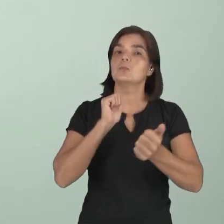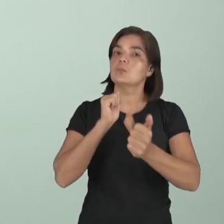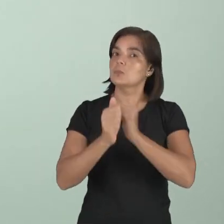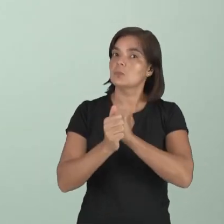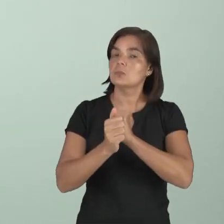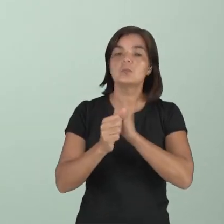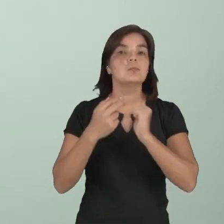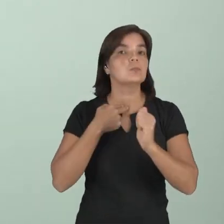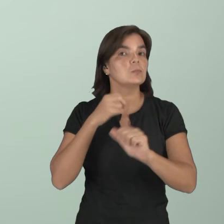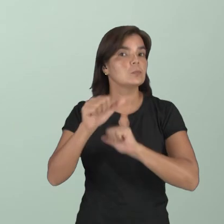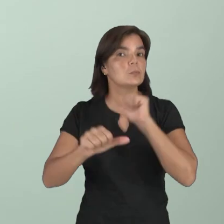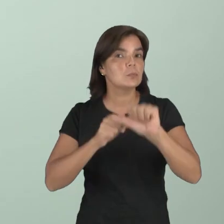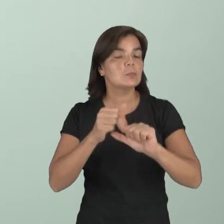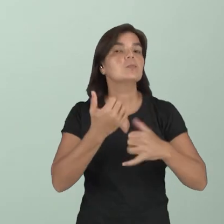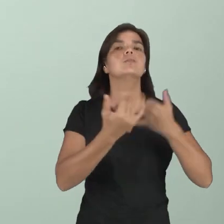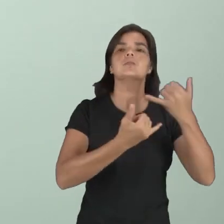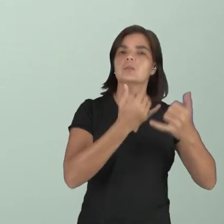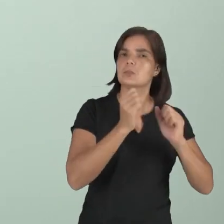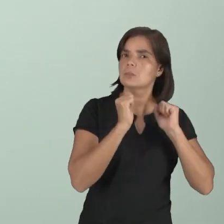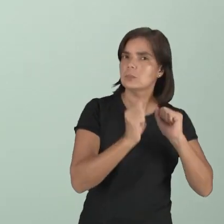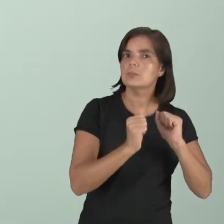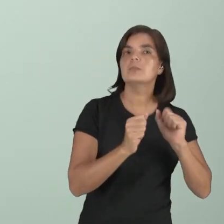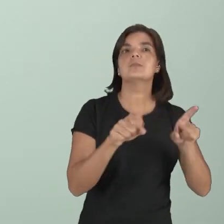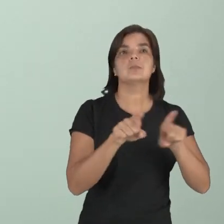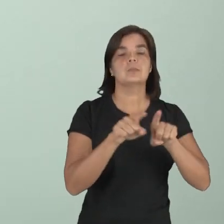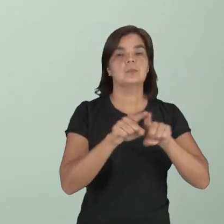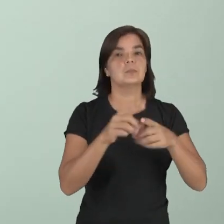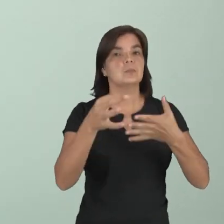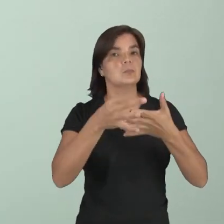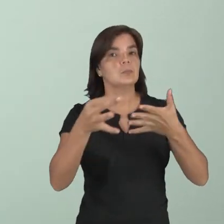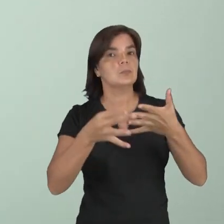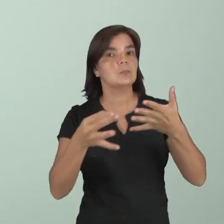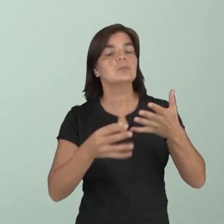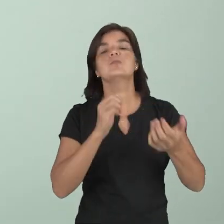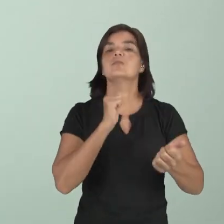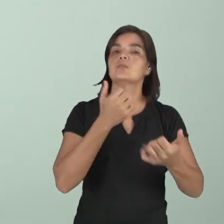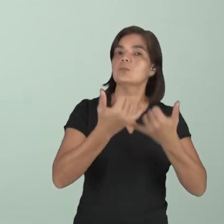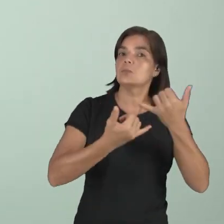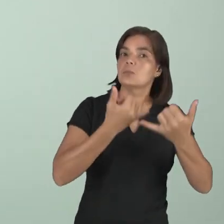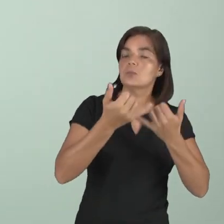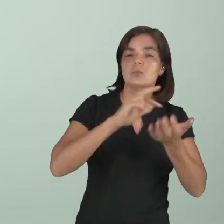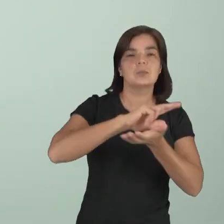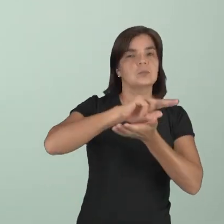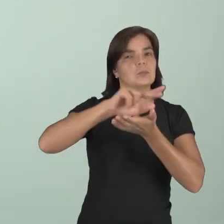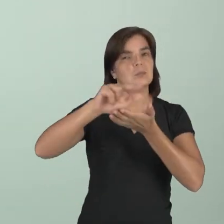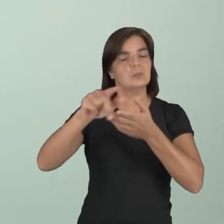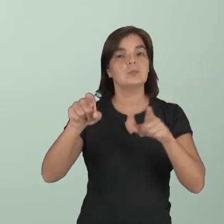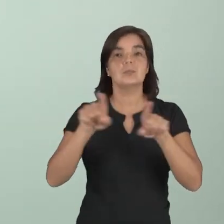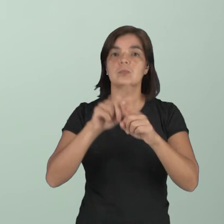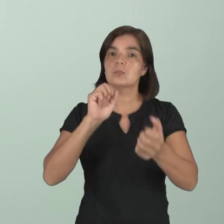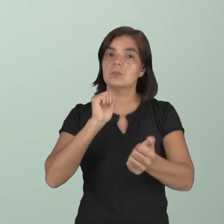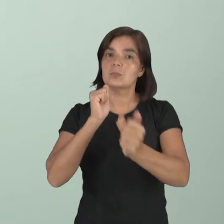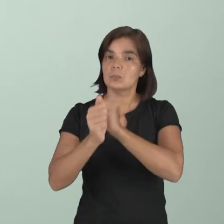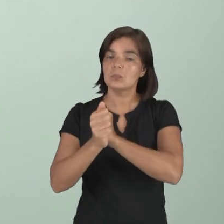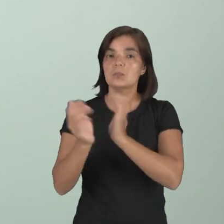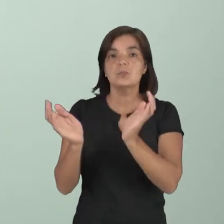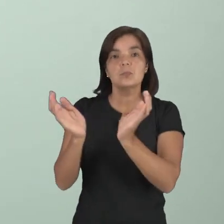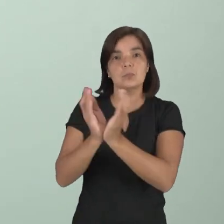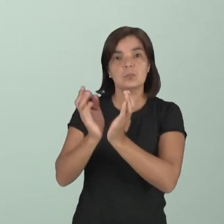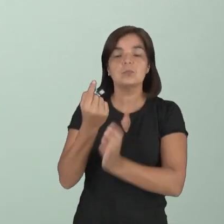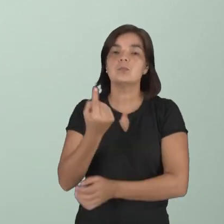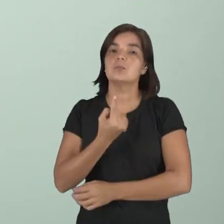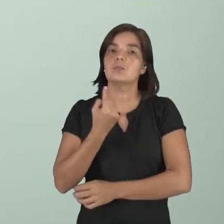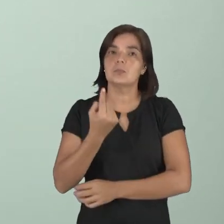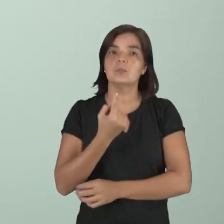são flexíveis e no jogo sim são. Classificação, os jogos são inúmeras, né? E o esporte são os coletivos